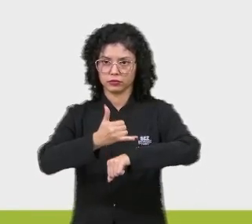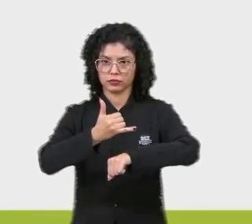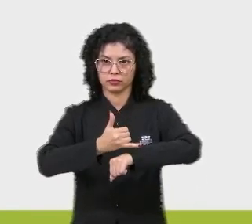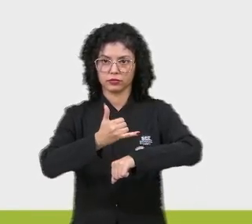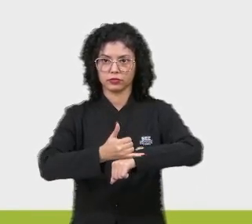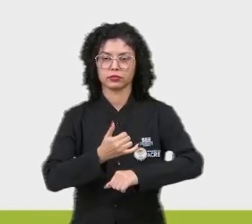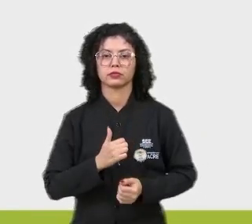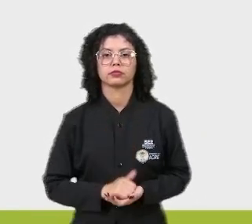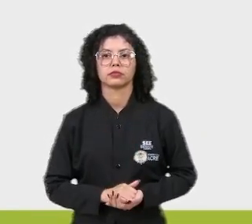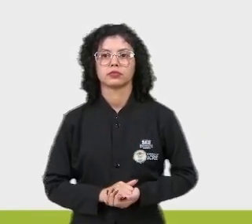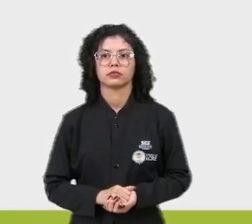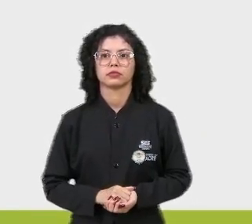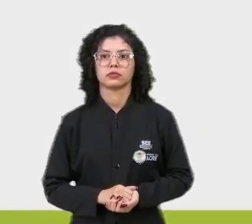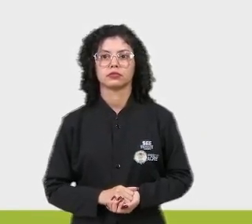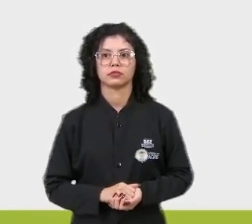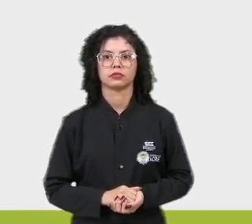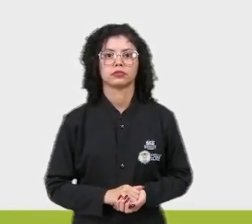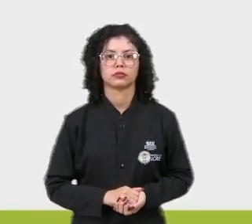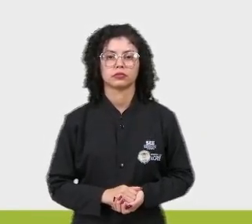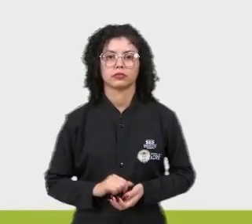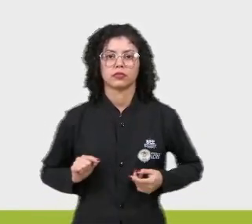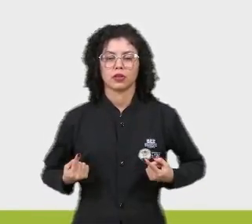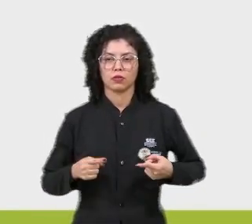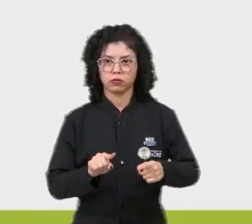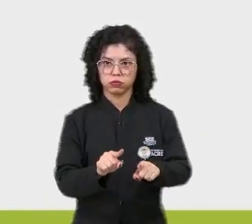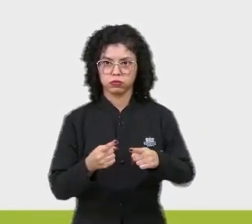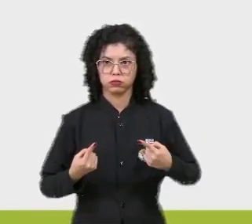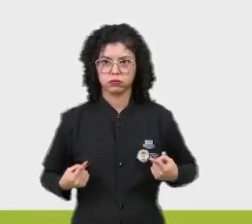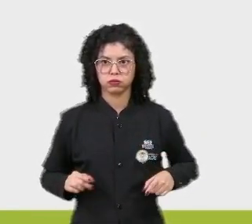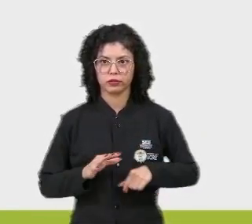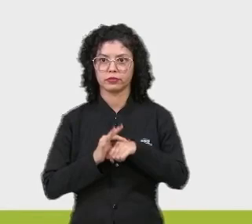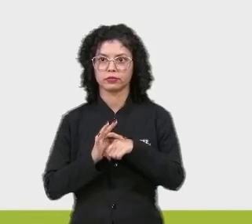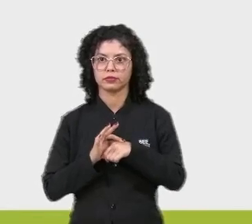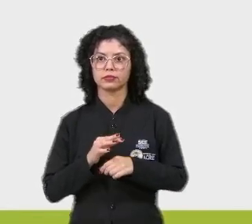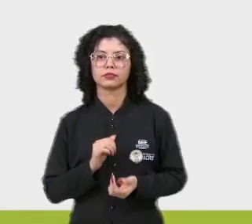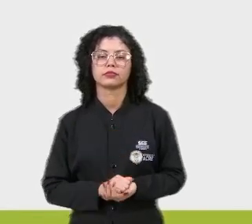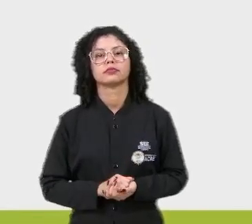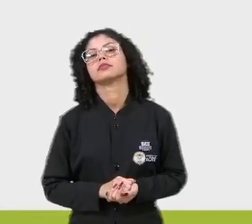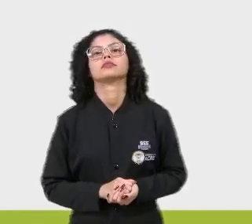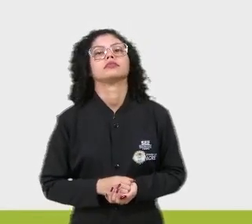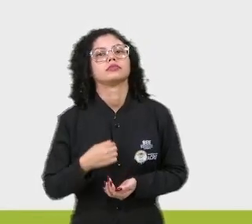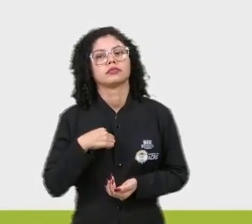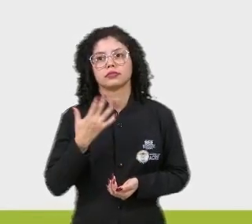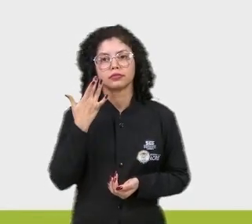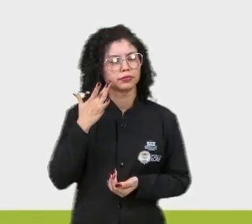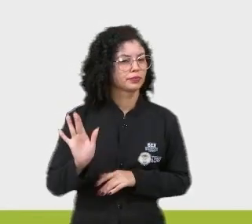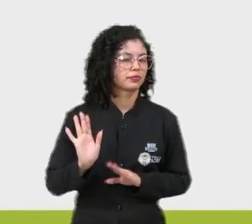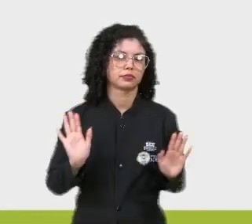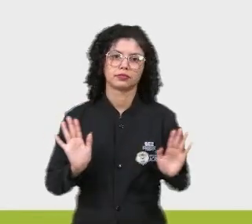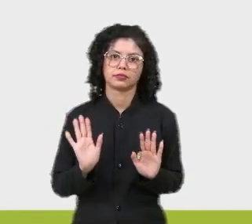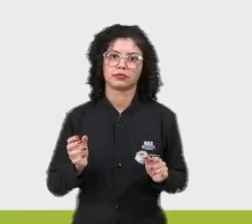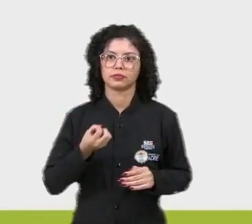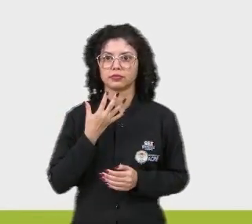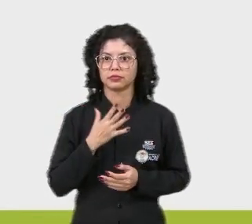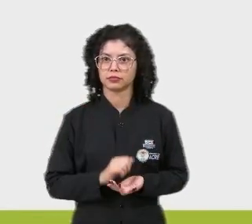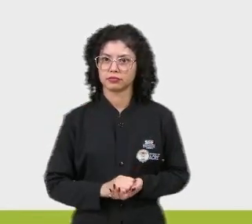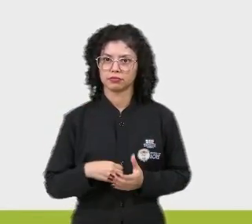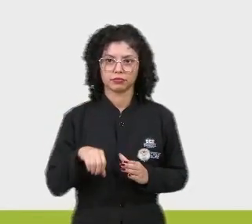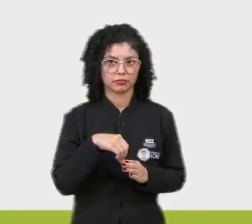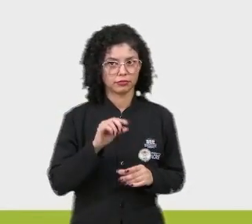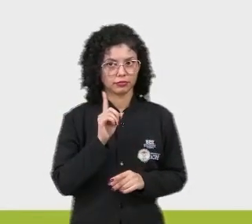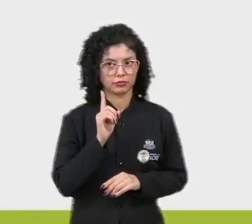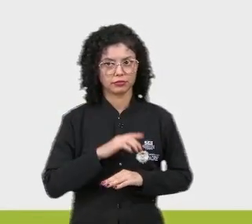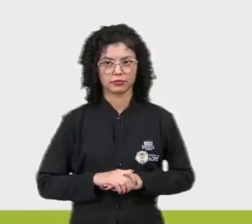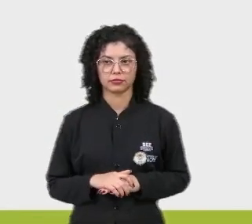a e o aço de assar eu aço carne no caso eu o eu não ao que eu não sou muito bom cozinheiro tá